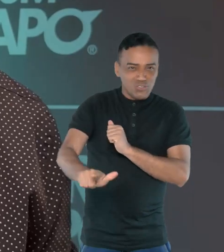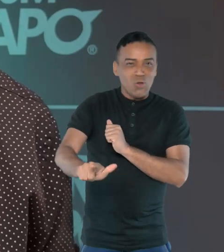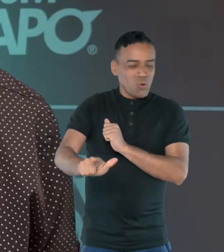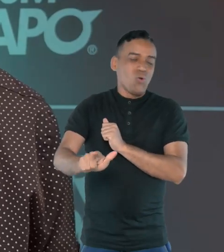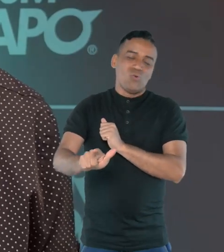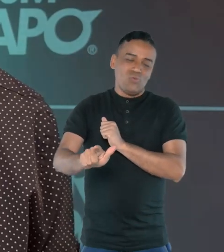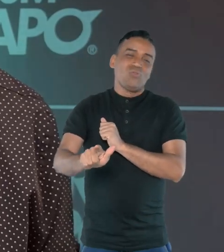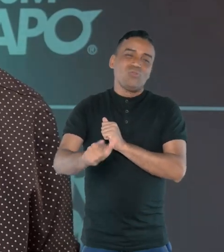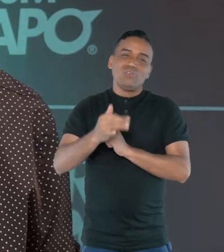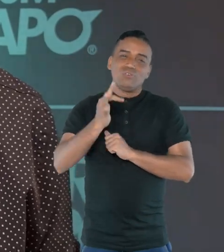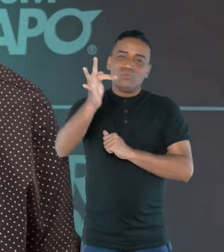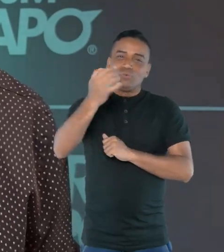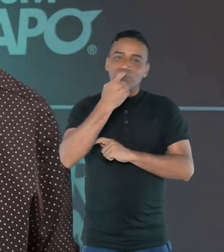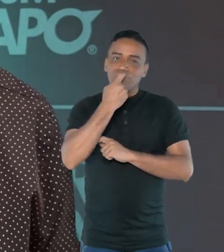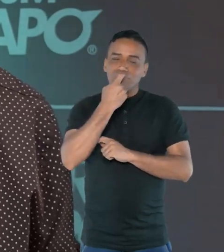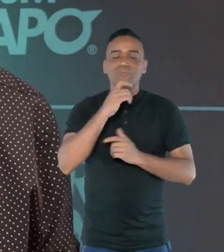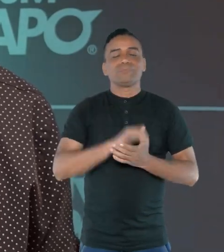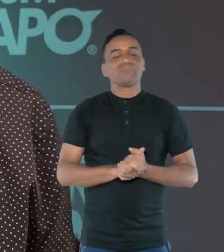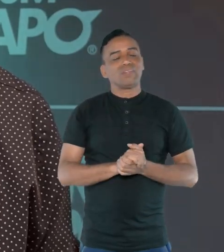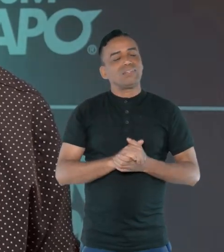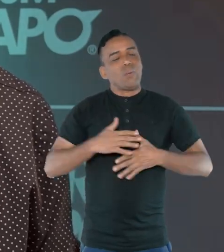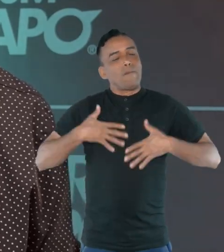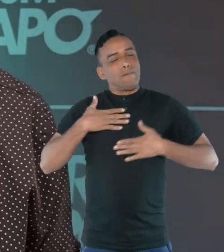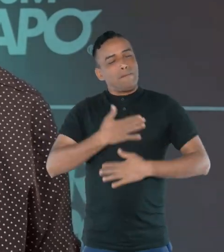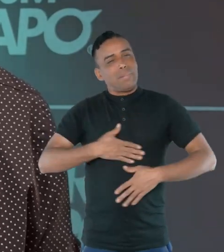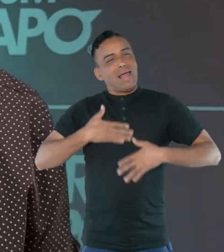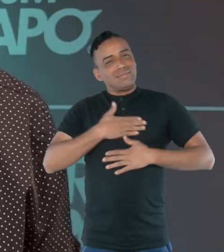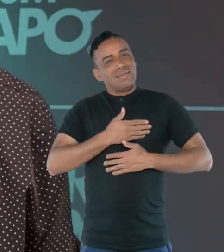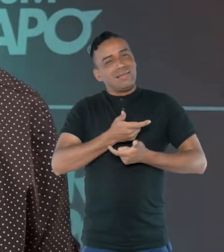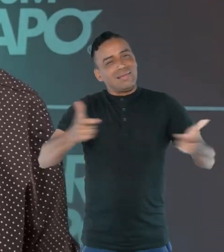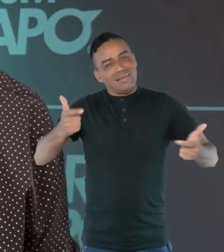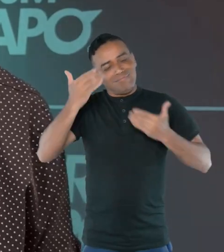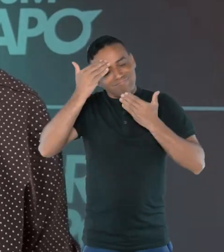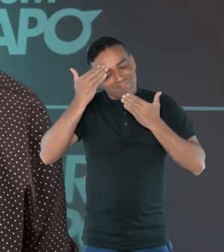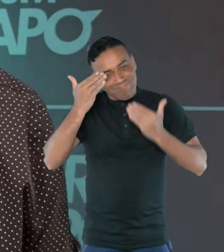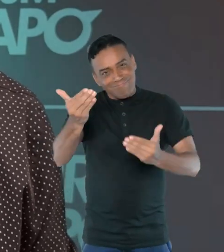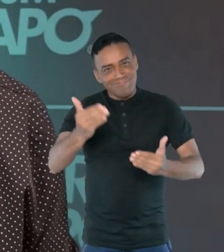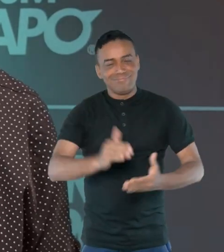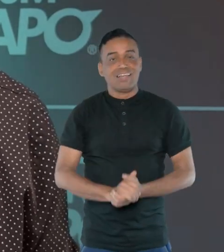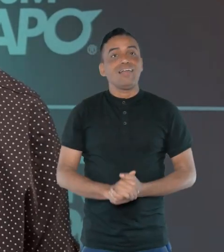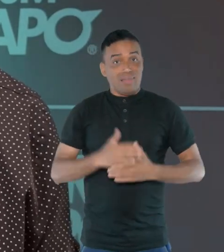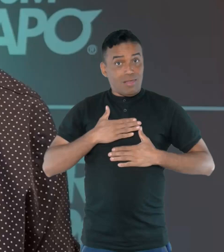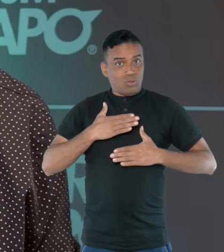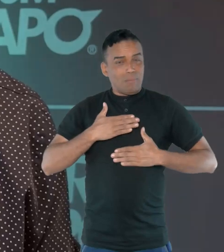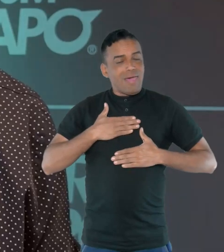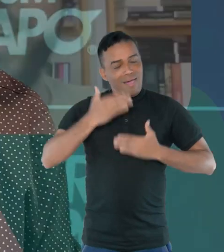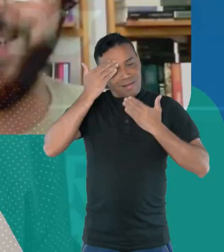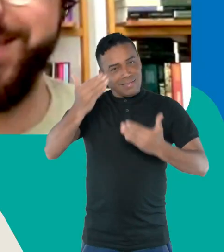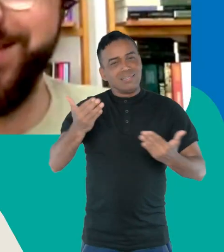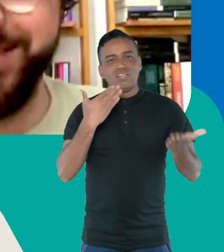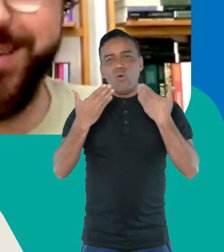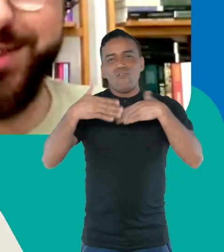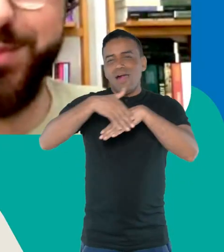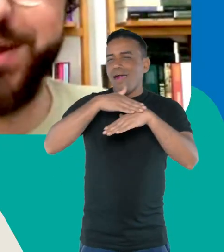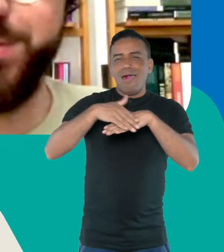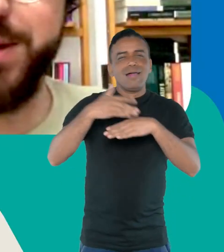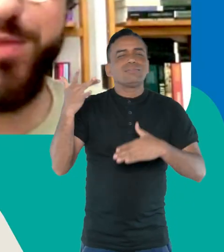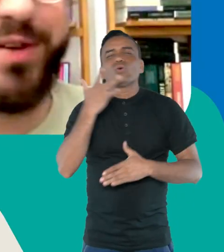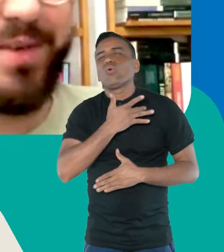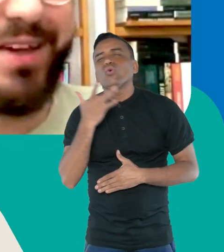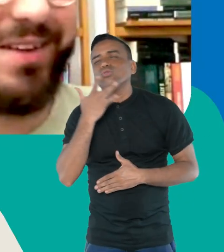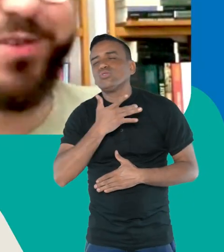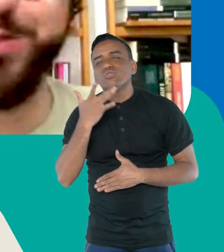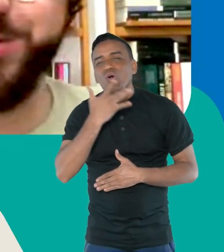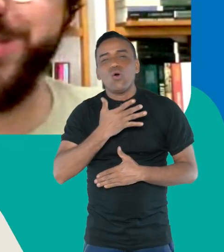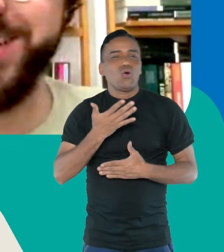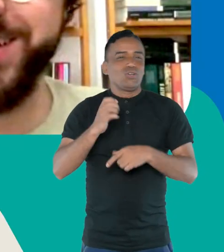você pessoalmente em breve. E foi um prazer imenso. Muito obrigado mesmo. Eu que agradeço, Jefferson. O bate-papo